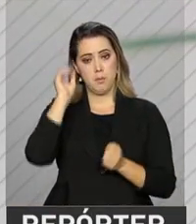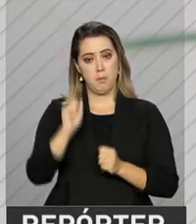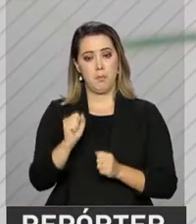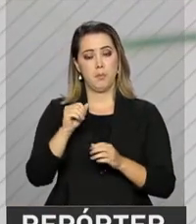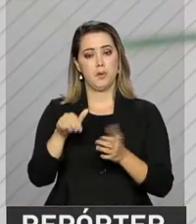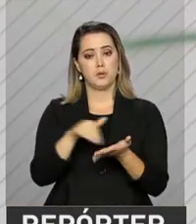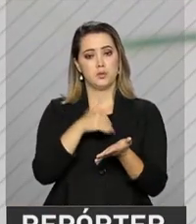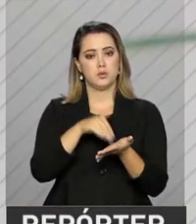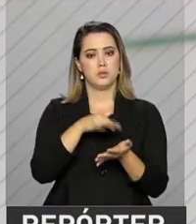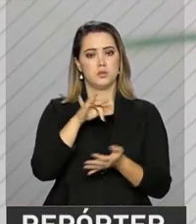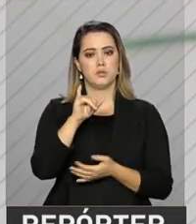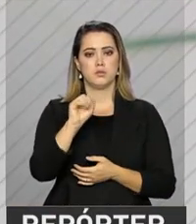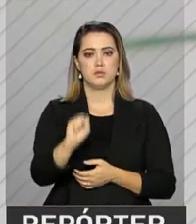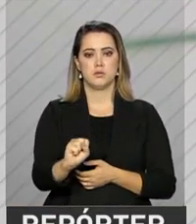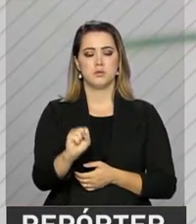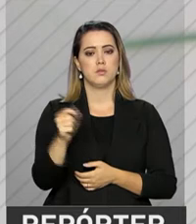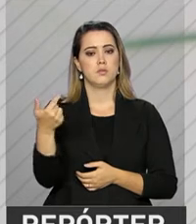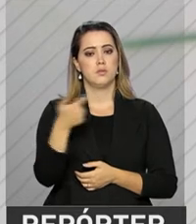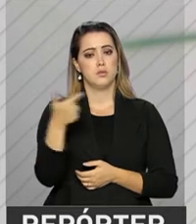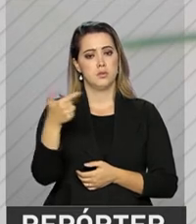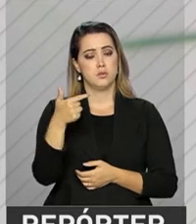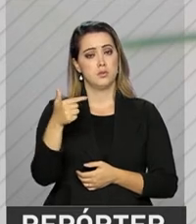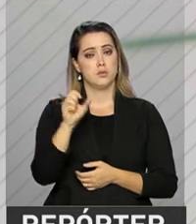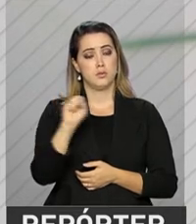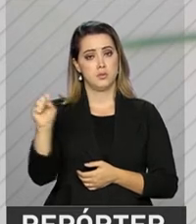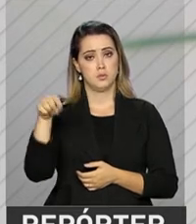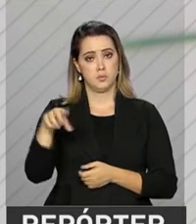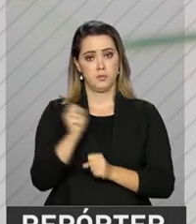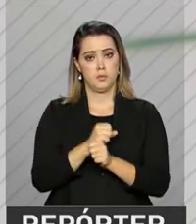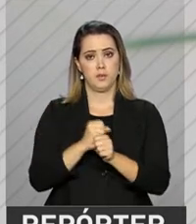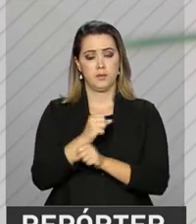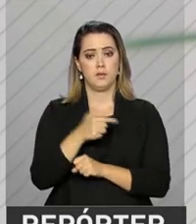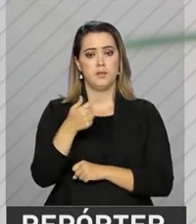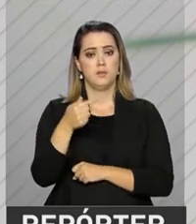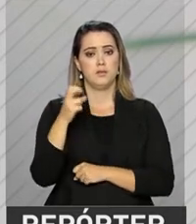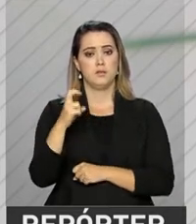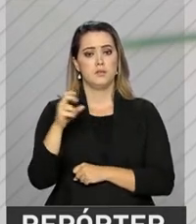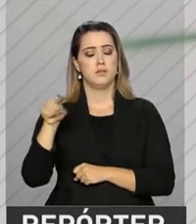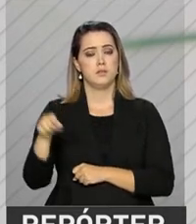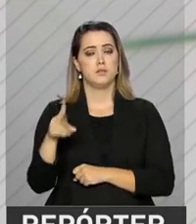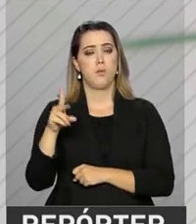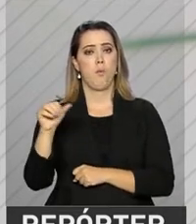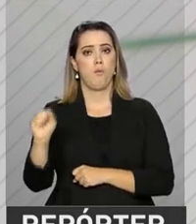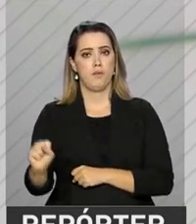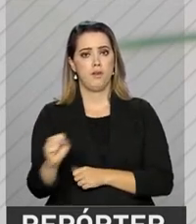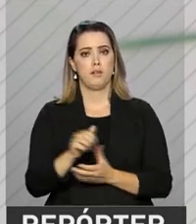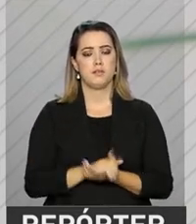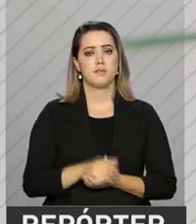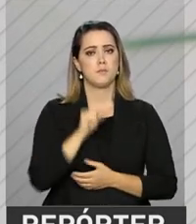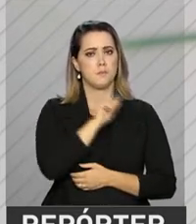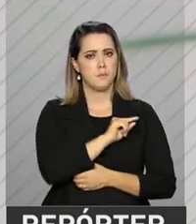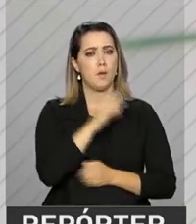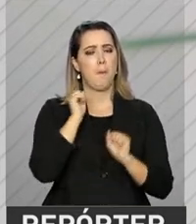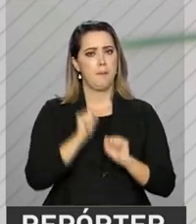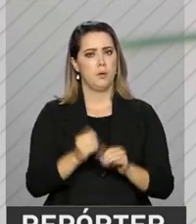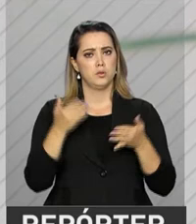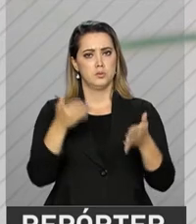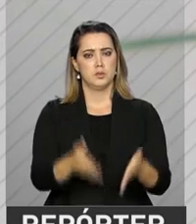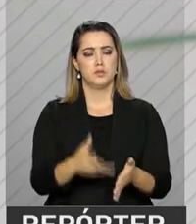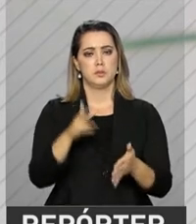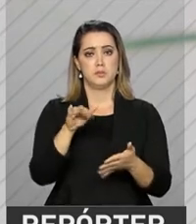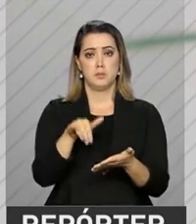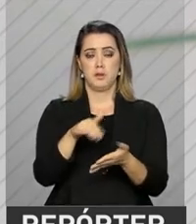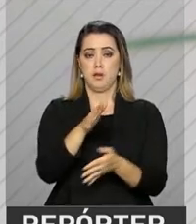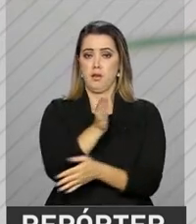no fies para o segundo semestre deste ano são 75 mil novas vagas podem participar estudantes que